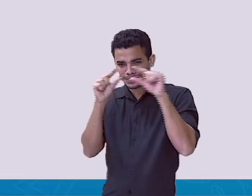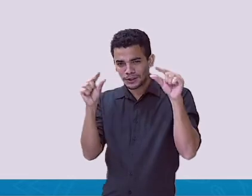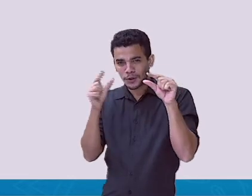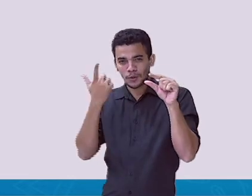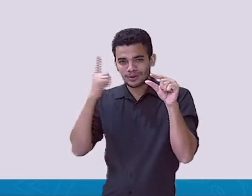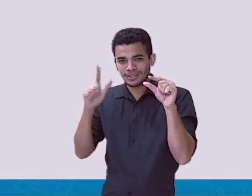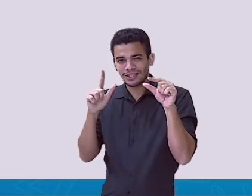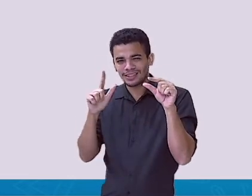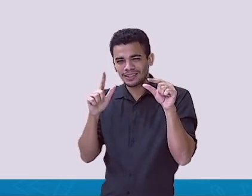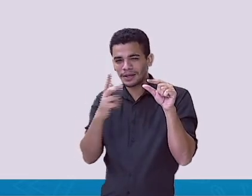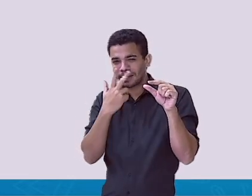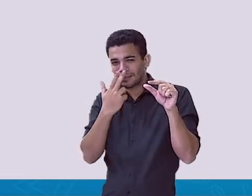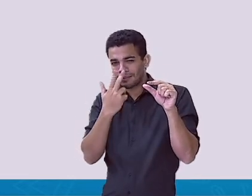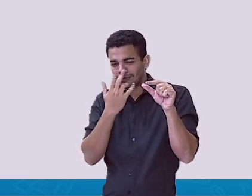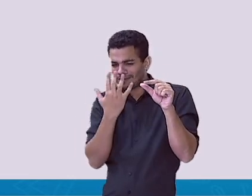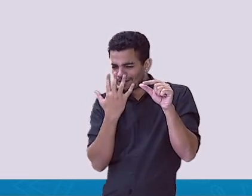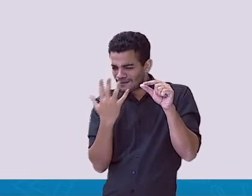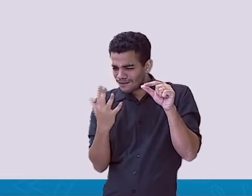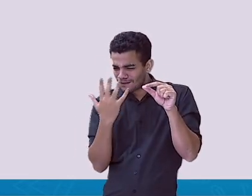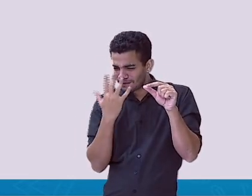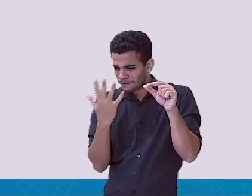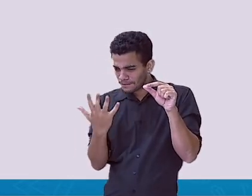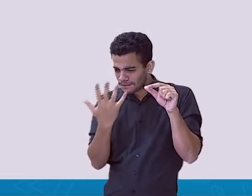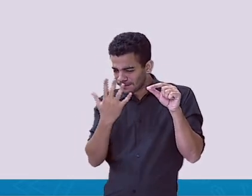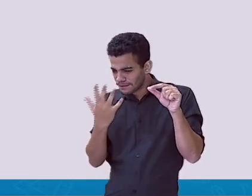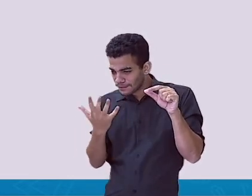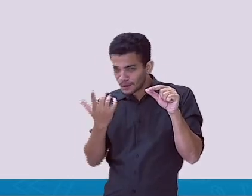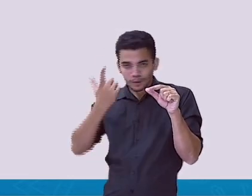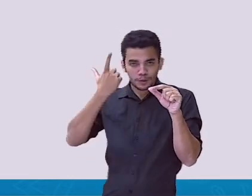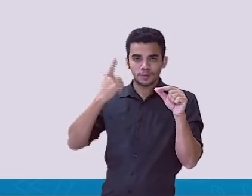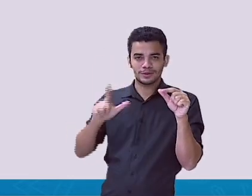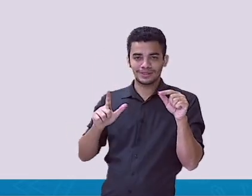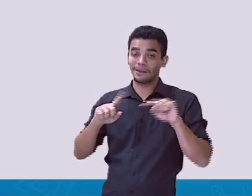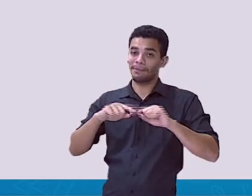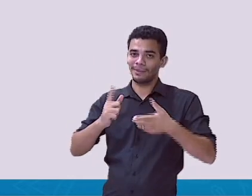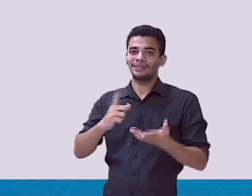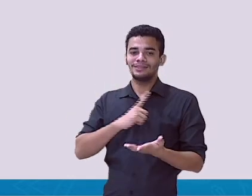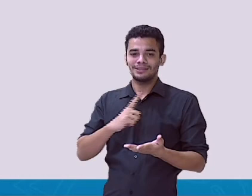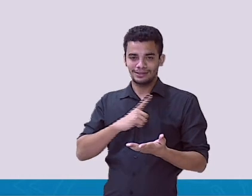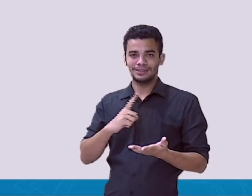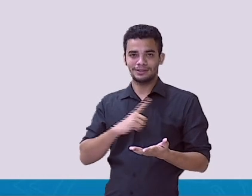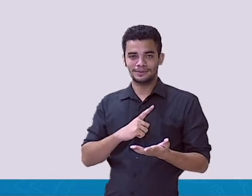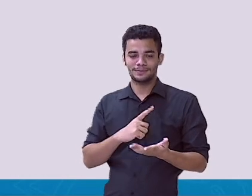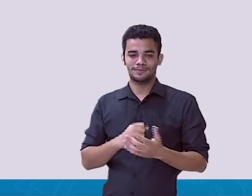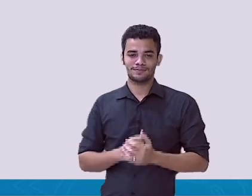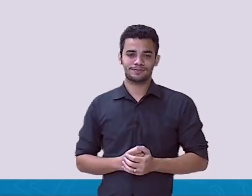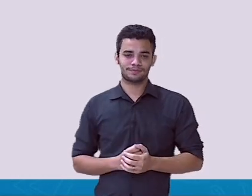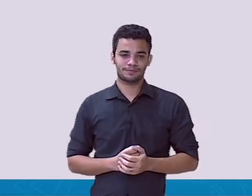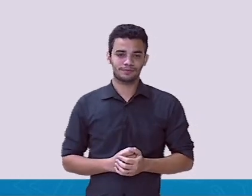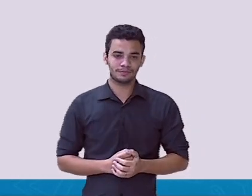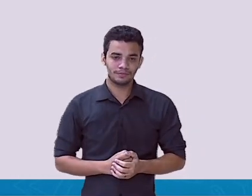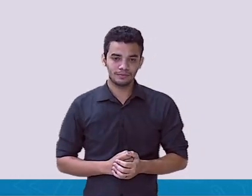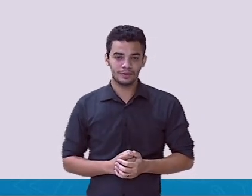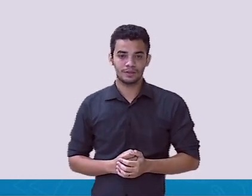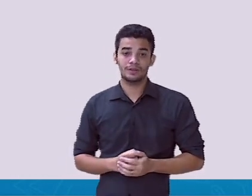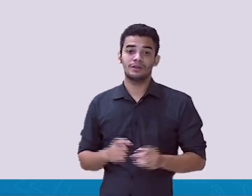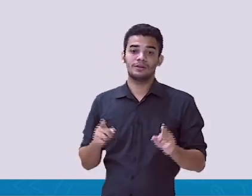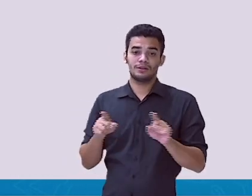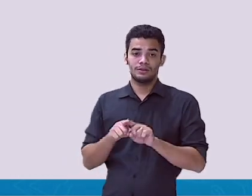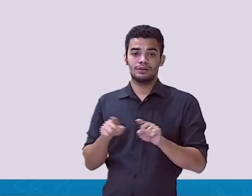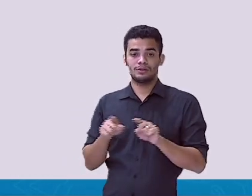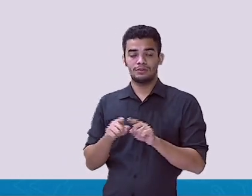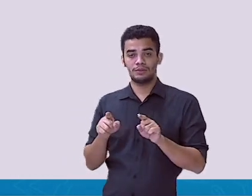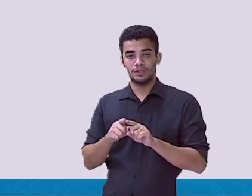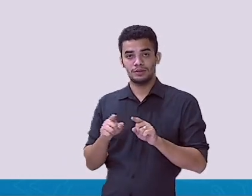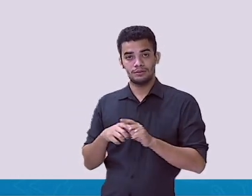né? Só para prestar bastante atenção e a gente consegue perceber. E